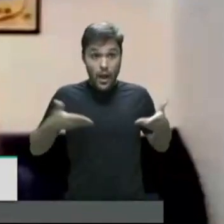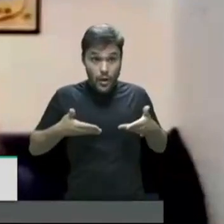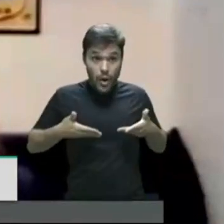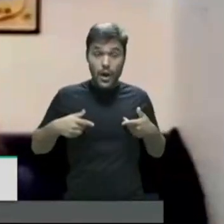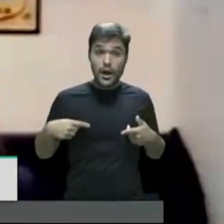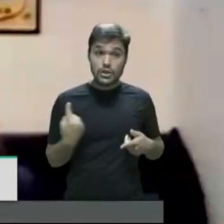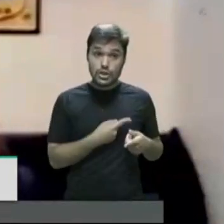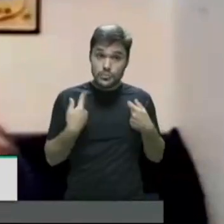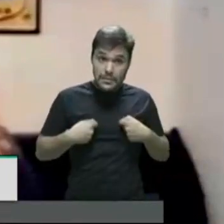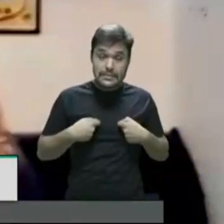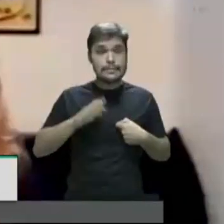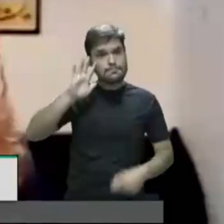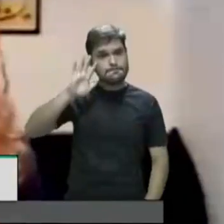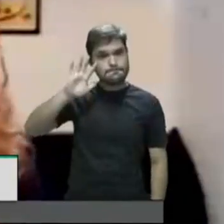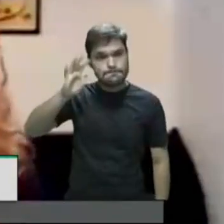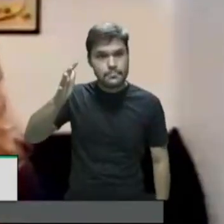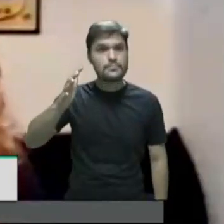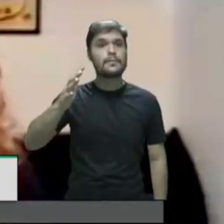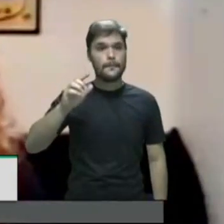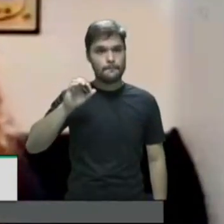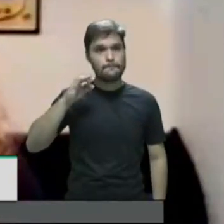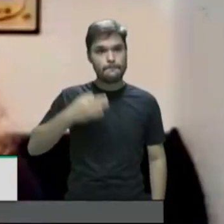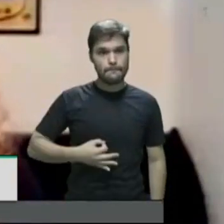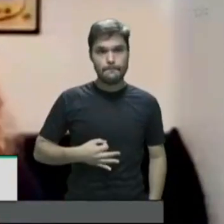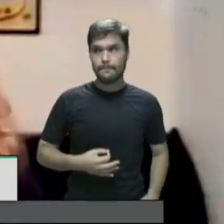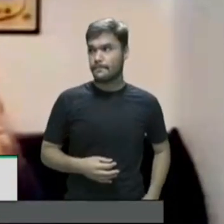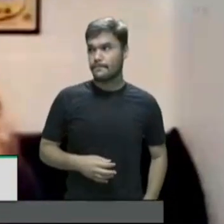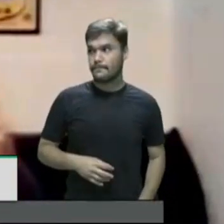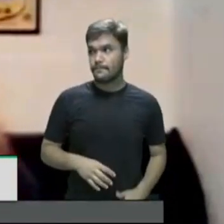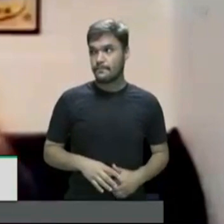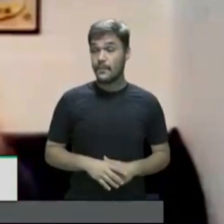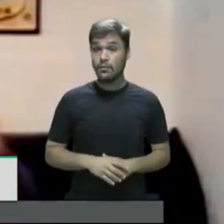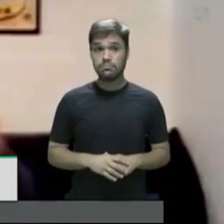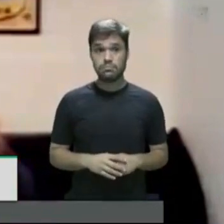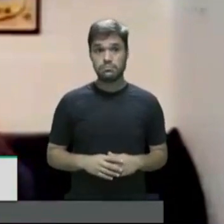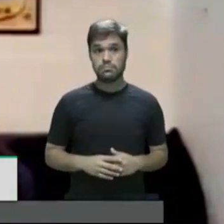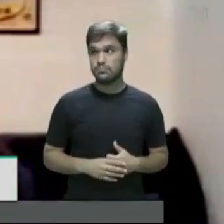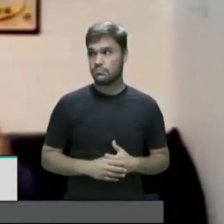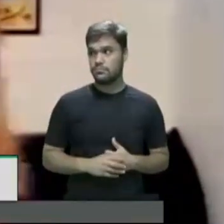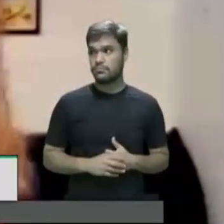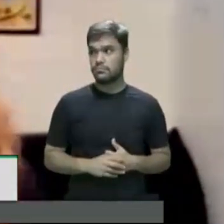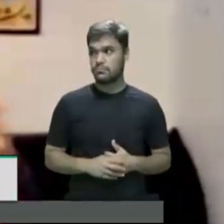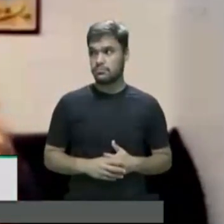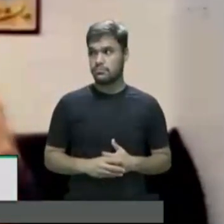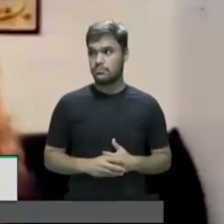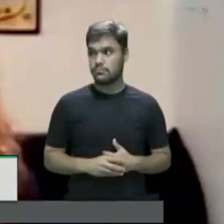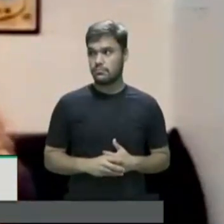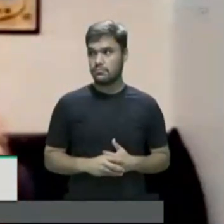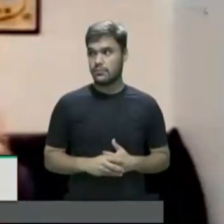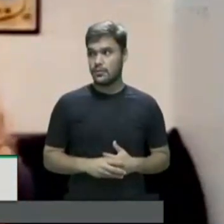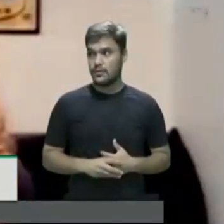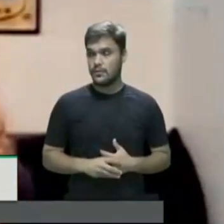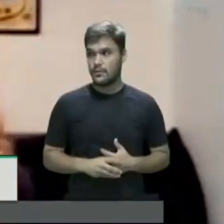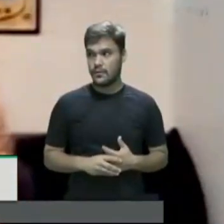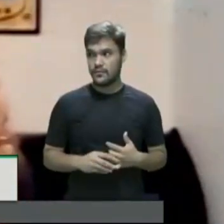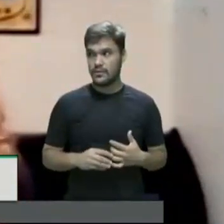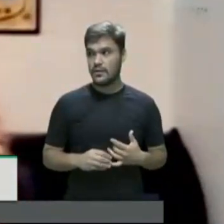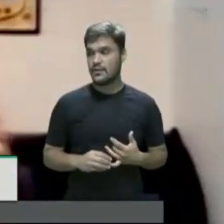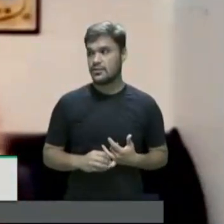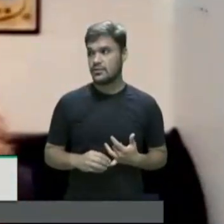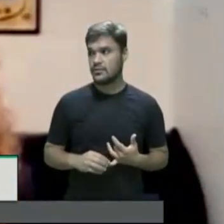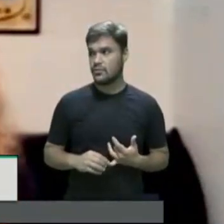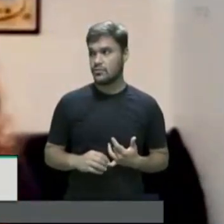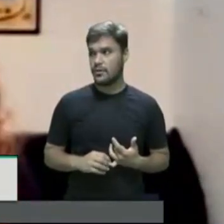de medidas. E é claro que o senhor tem apenas 8 dias de ministério, está se assenhorando da situação